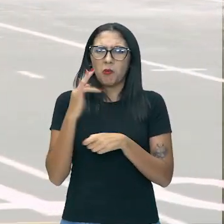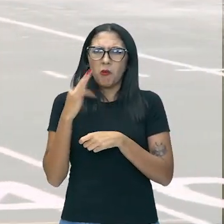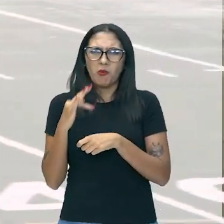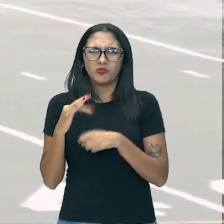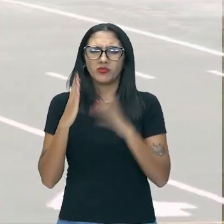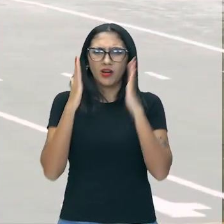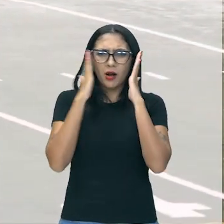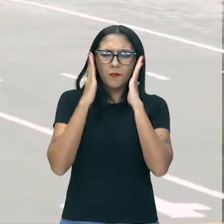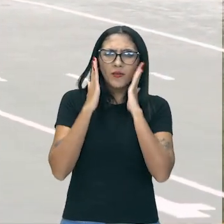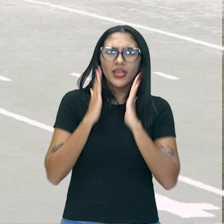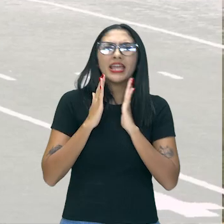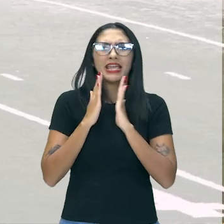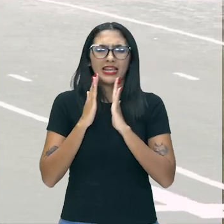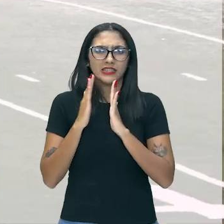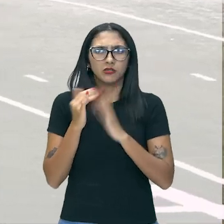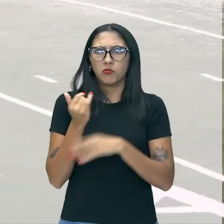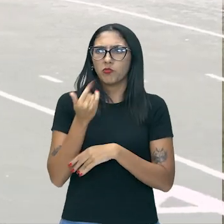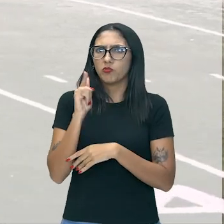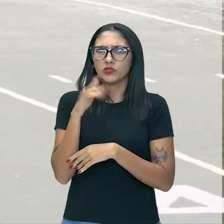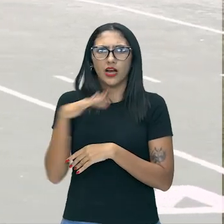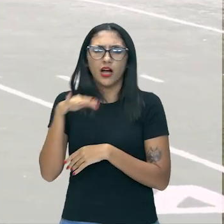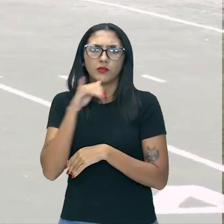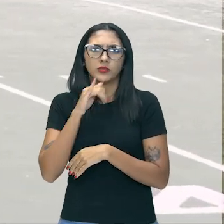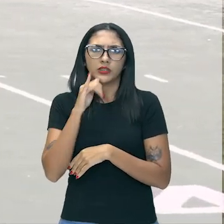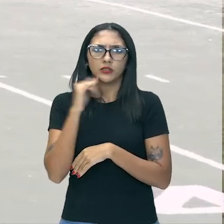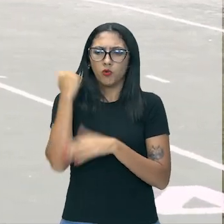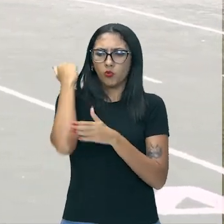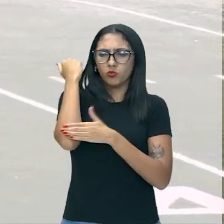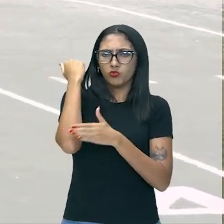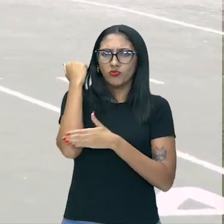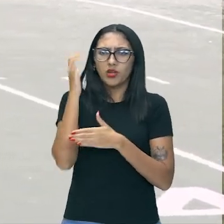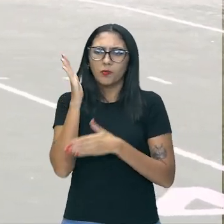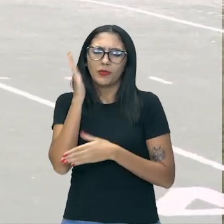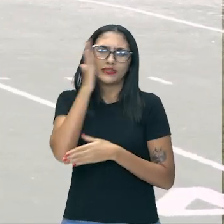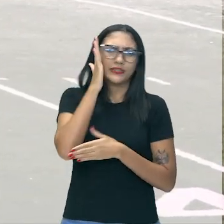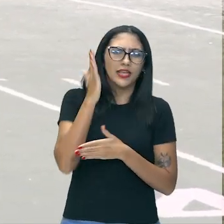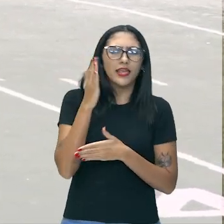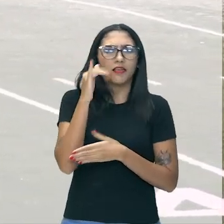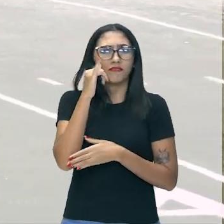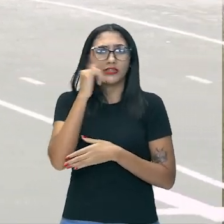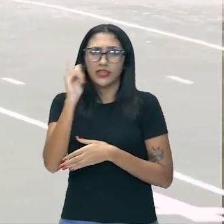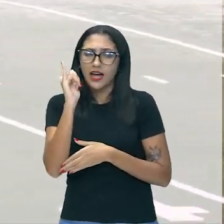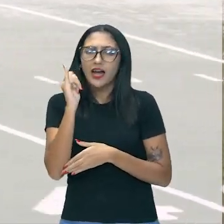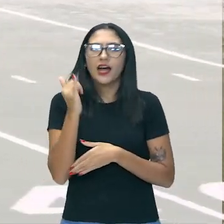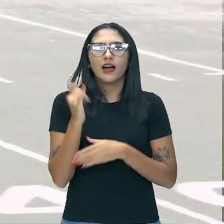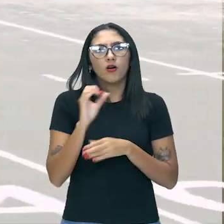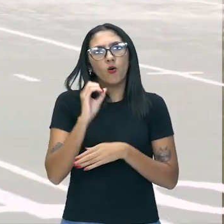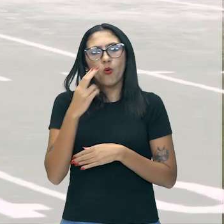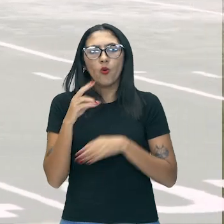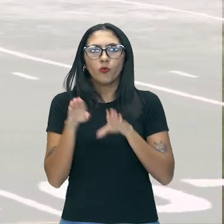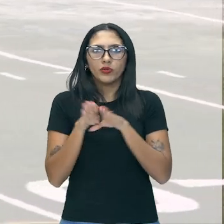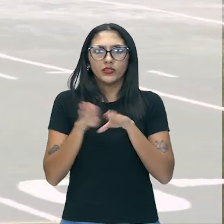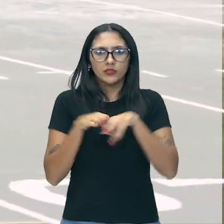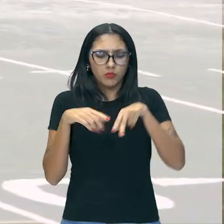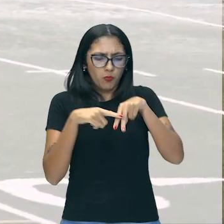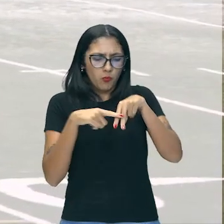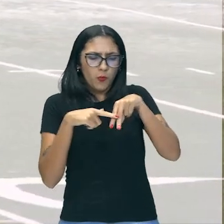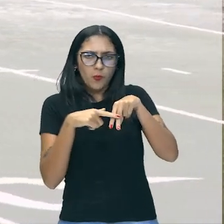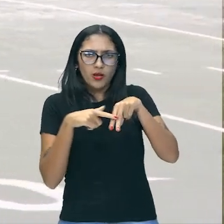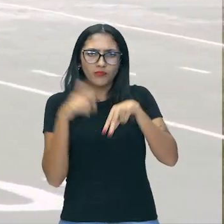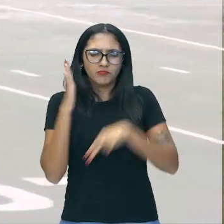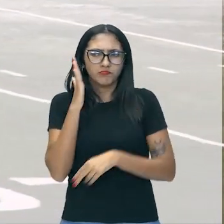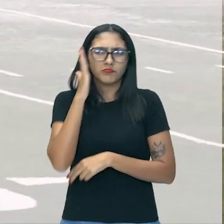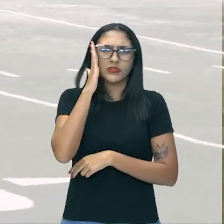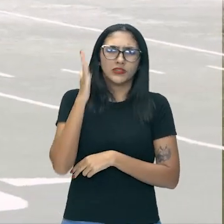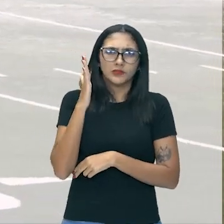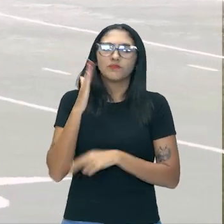a cabeça com uma outra parte do corpo do seu oponente. Então, é de fato